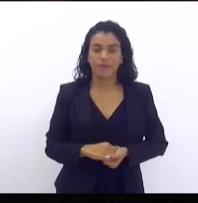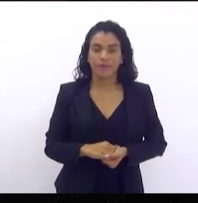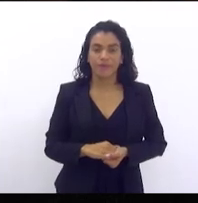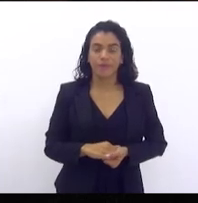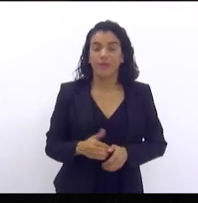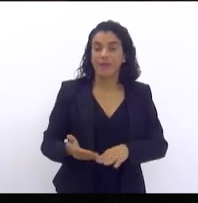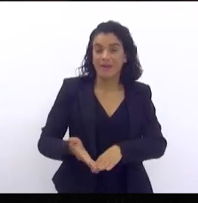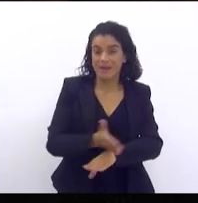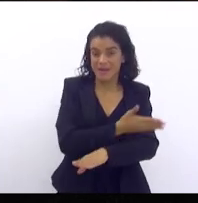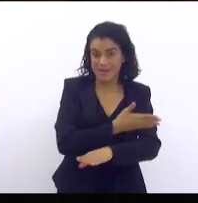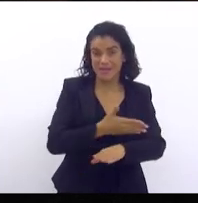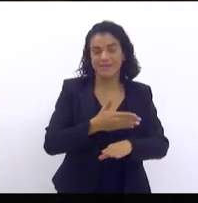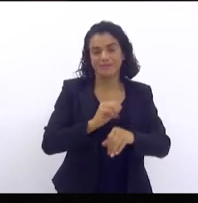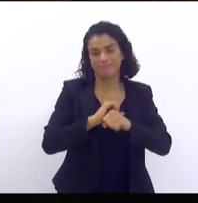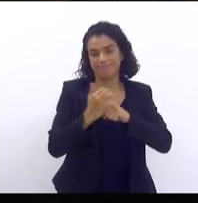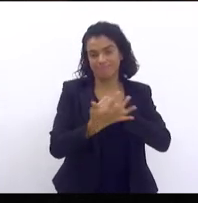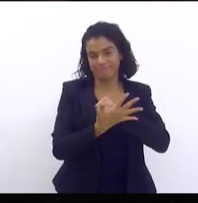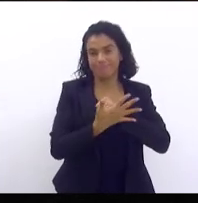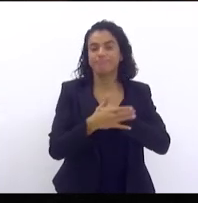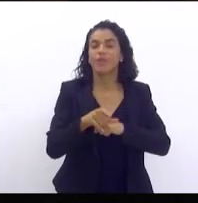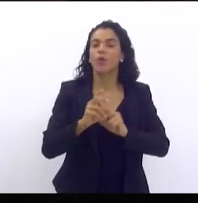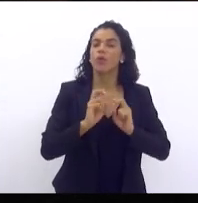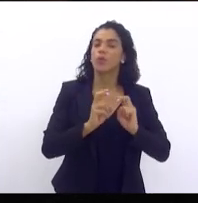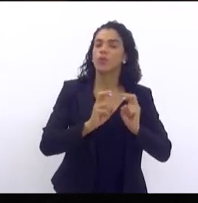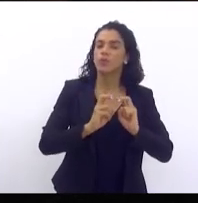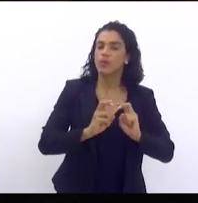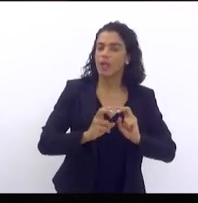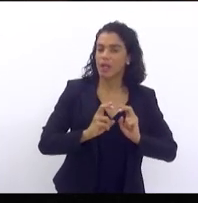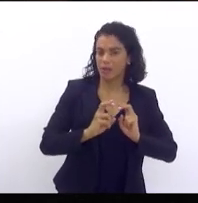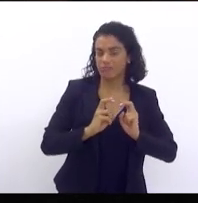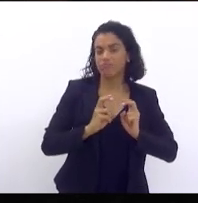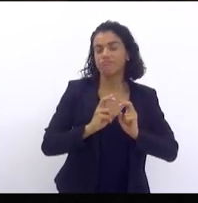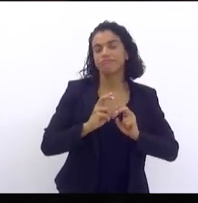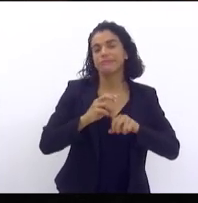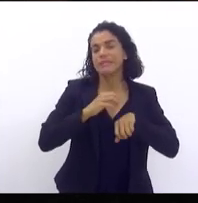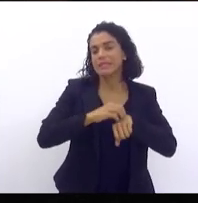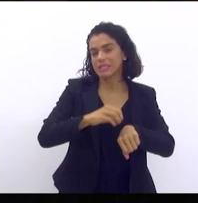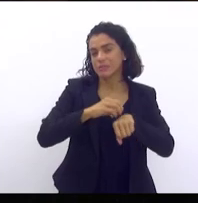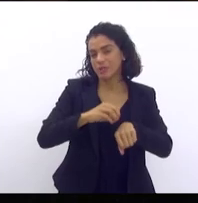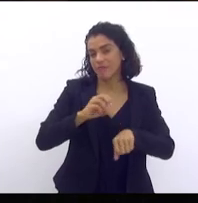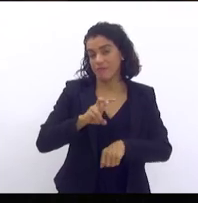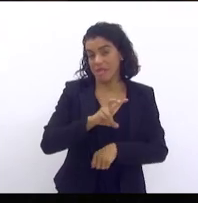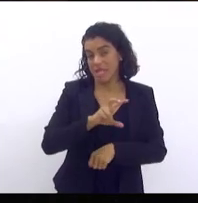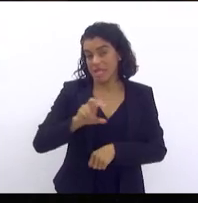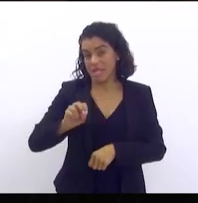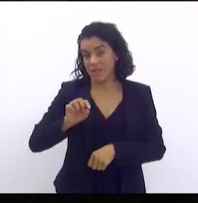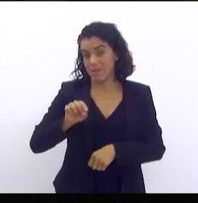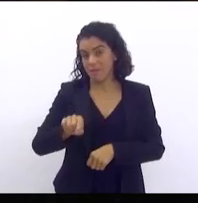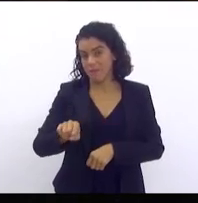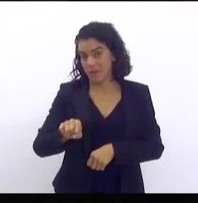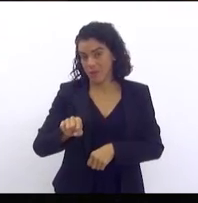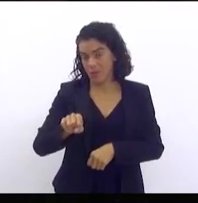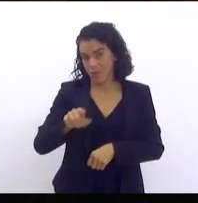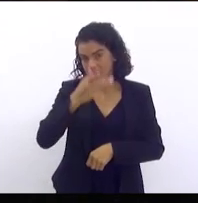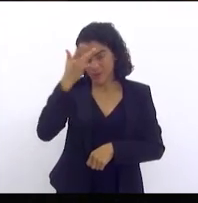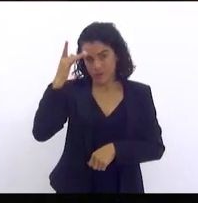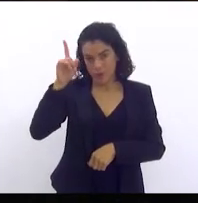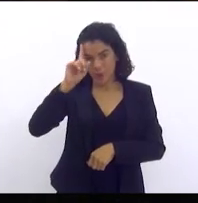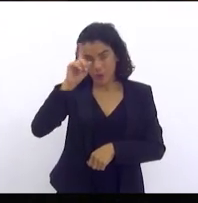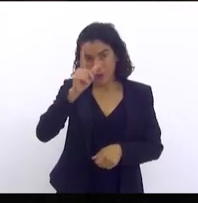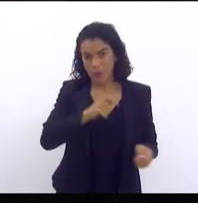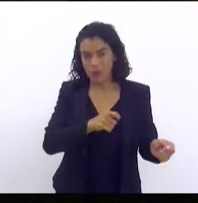Antes da pandemia, os trens transportavam 500 mil passageiros por dia. Hoje